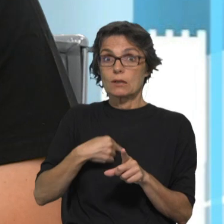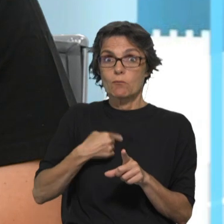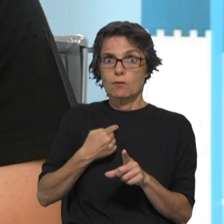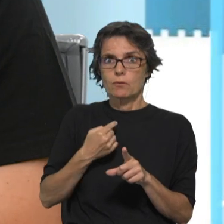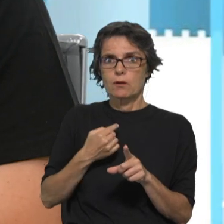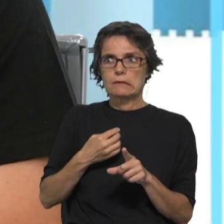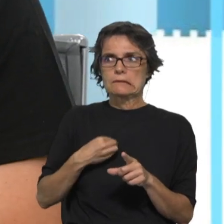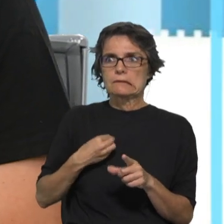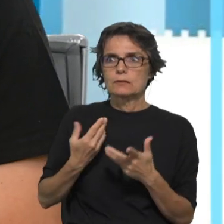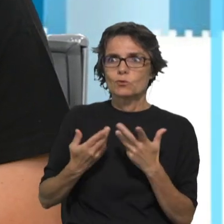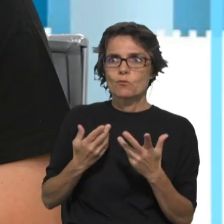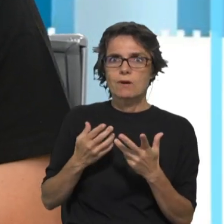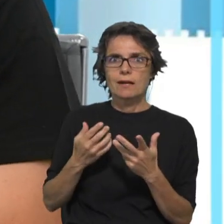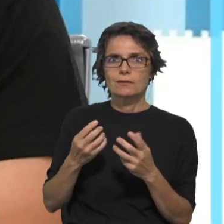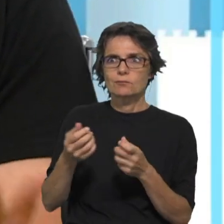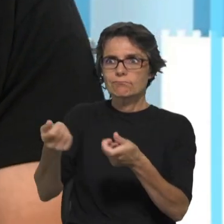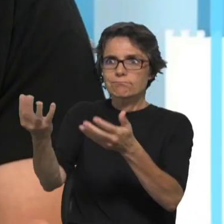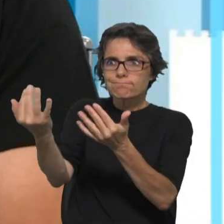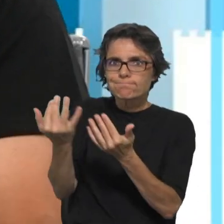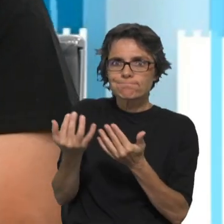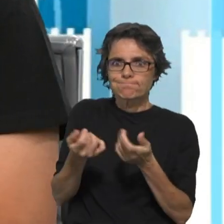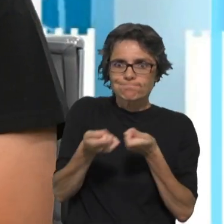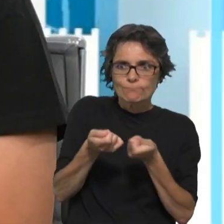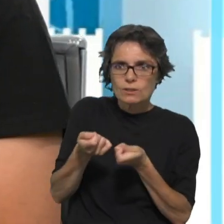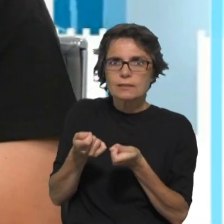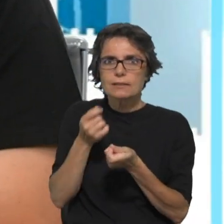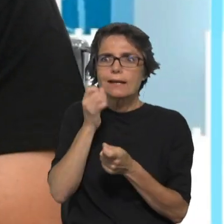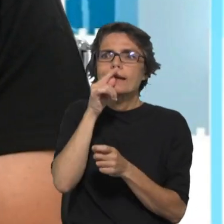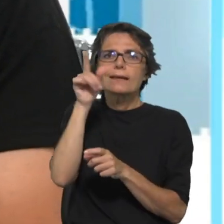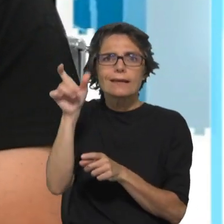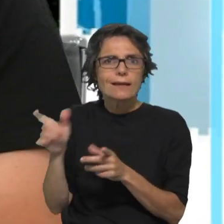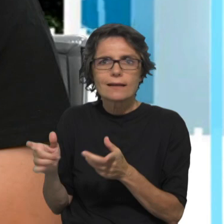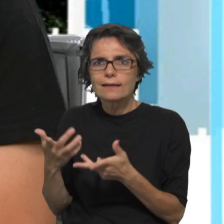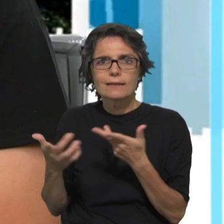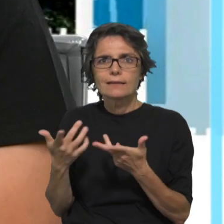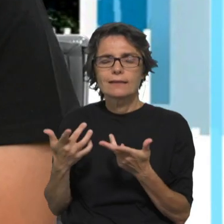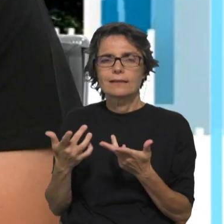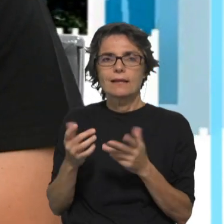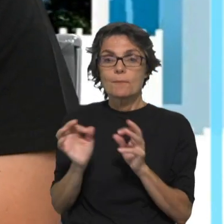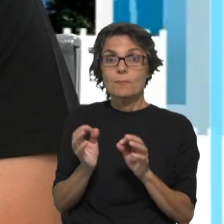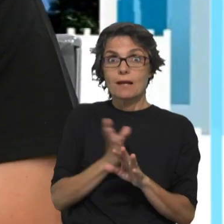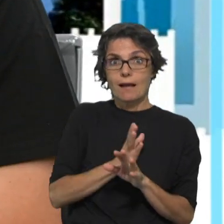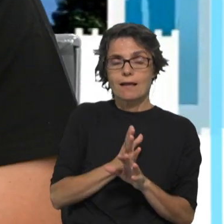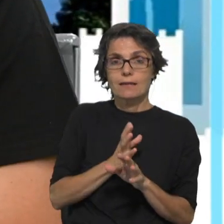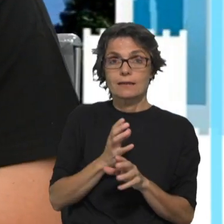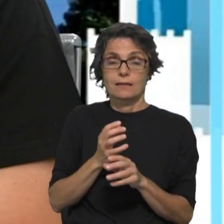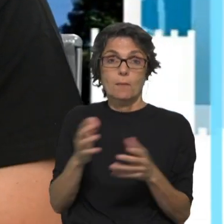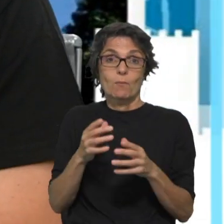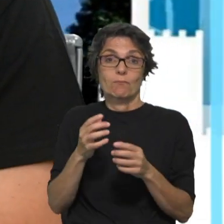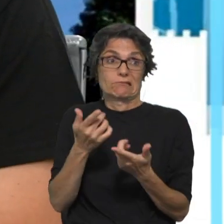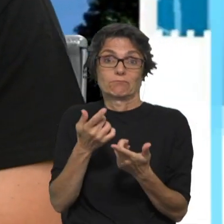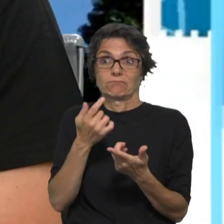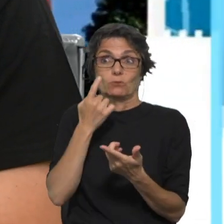ali sobretudo, primeiro, logística, como é que acolhemos, quem são os jovens, que muitas vezes não são conhecidos,